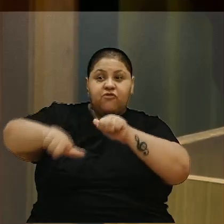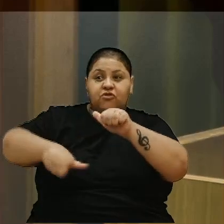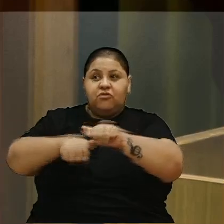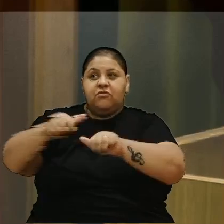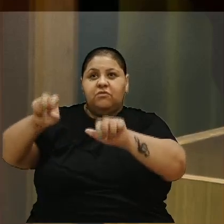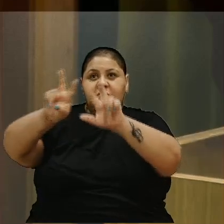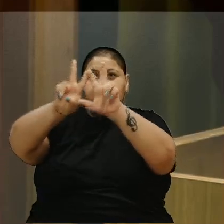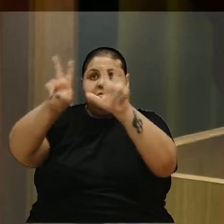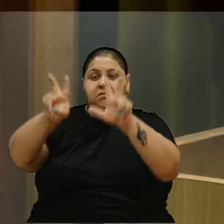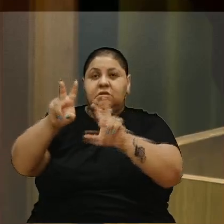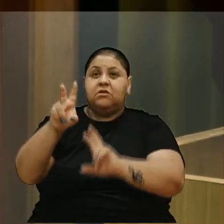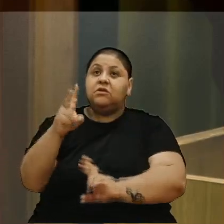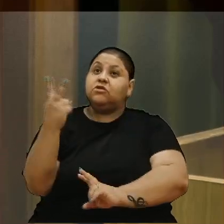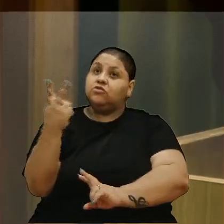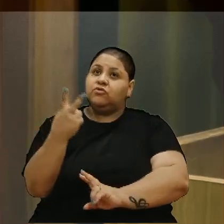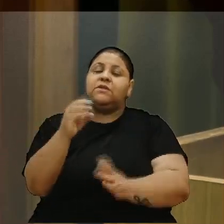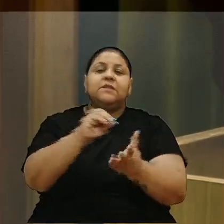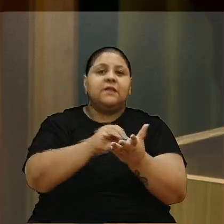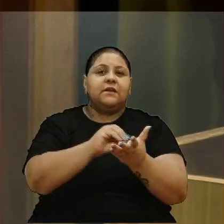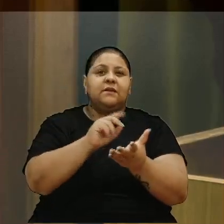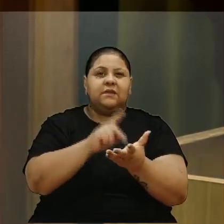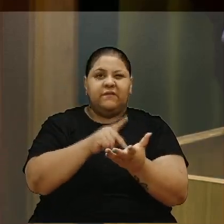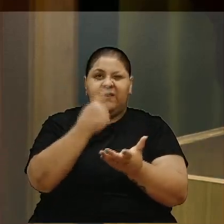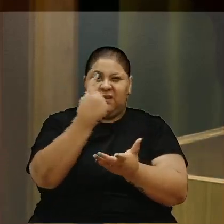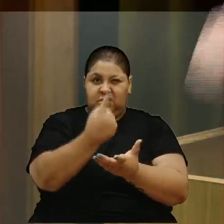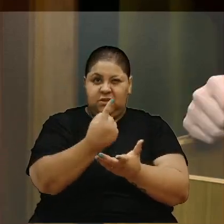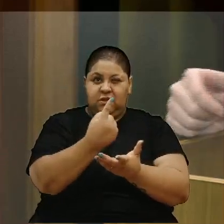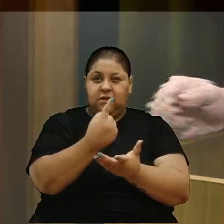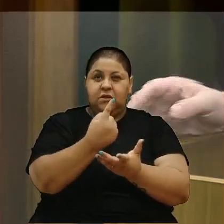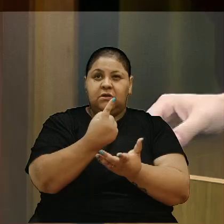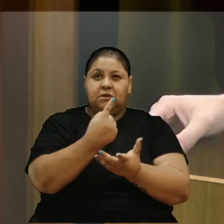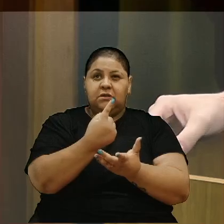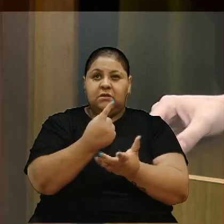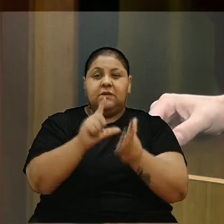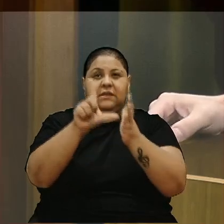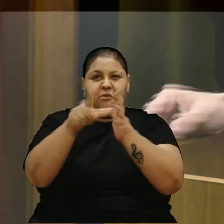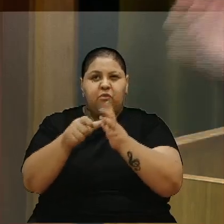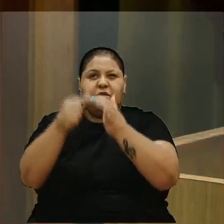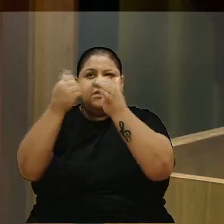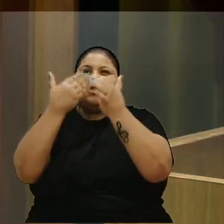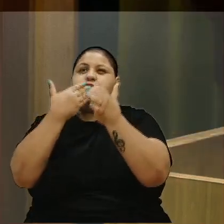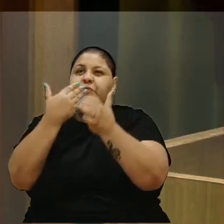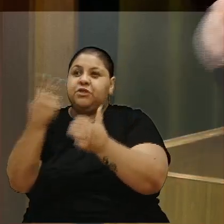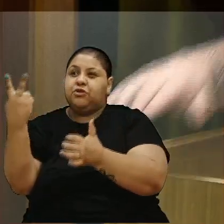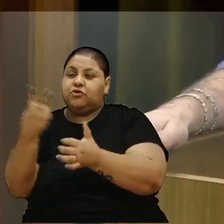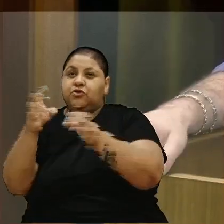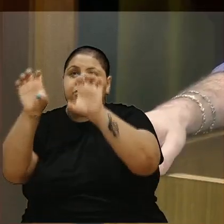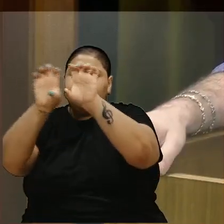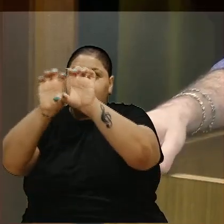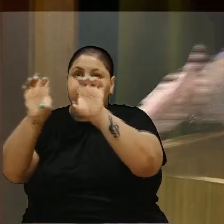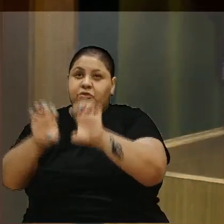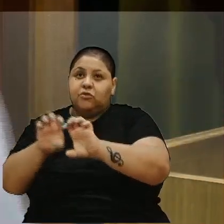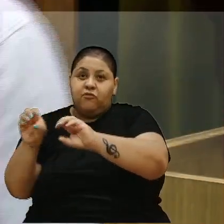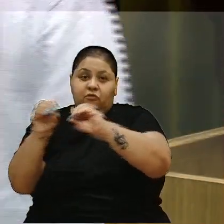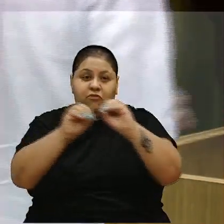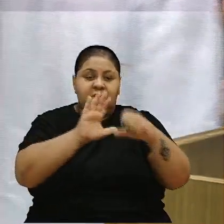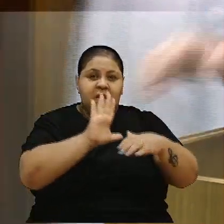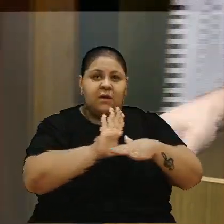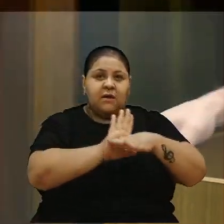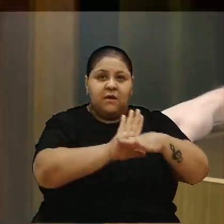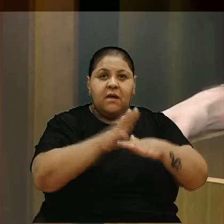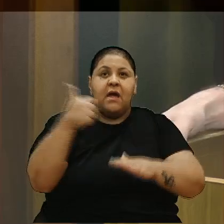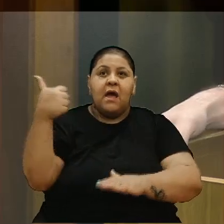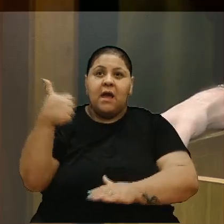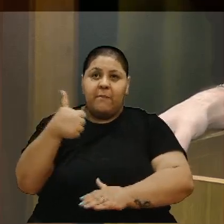de na verdade uma estrutura, e nós colocamos a ideia da segunda estrutura, ir para a Maesa. A primeira que estava